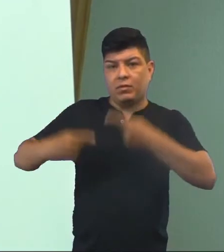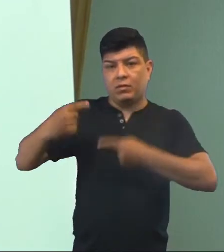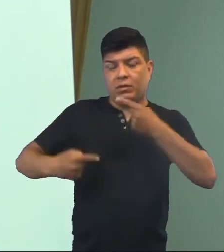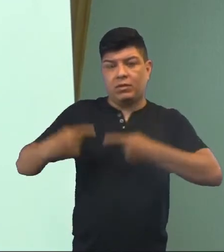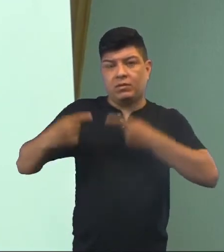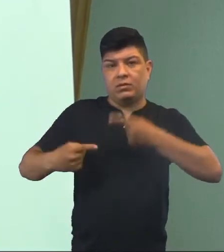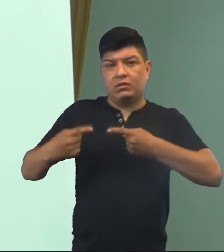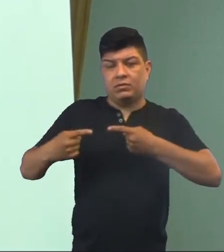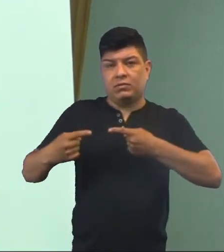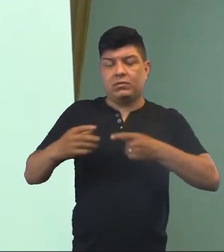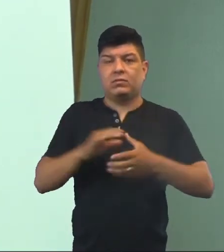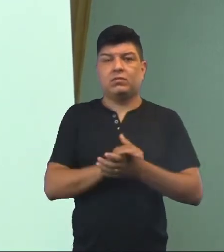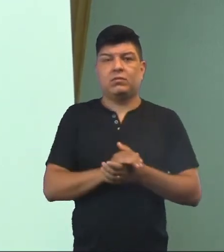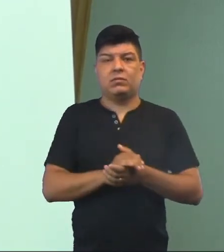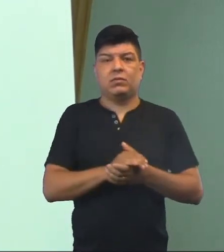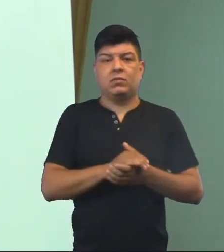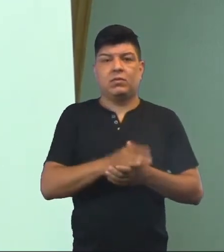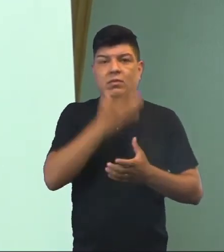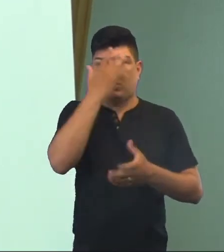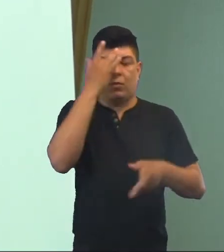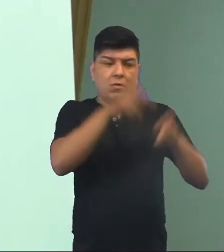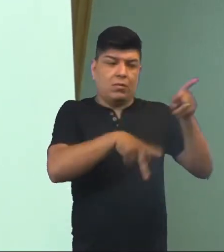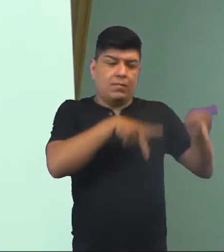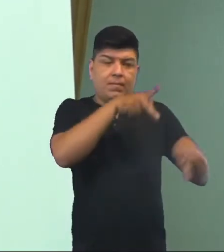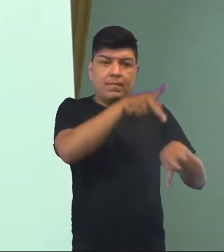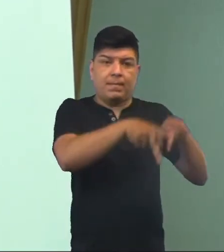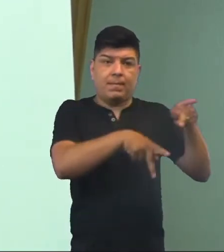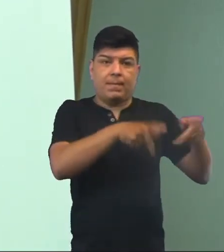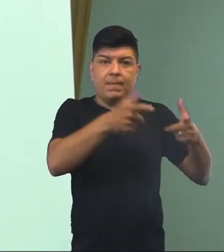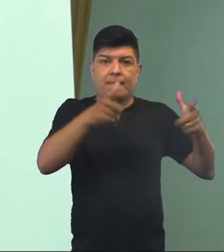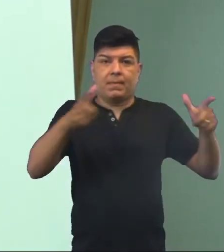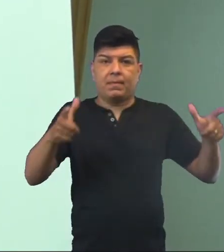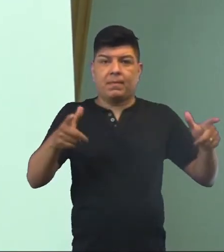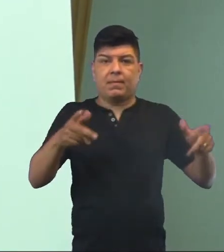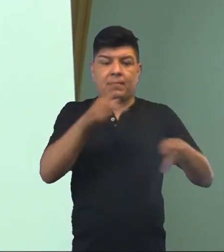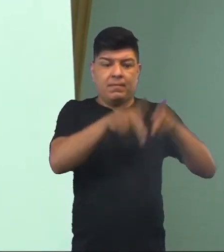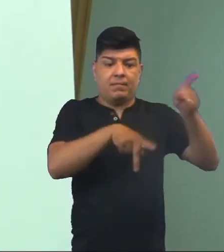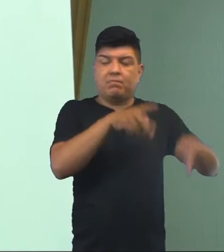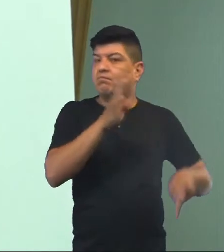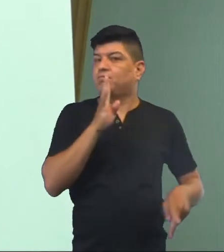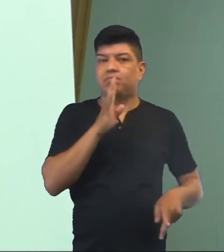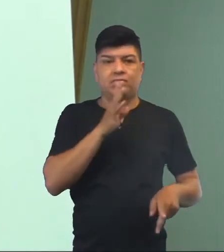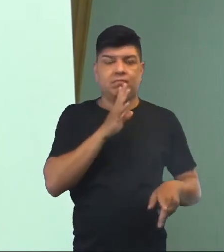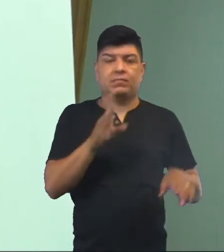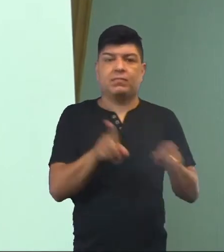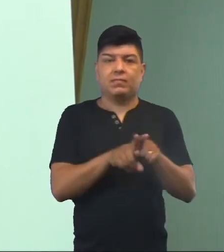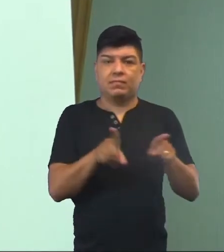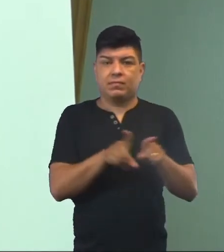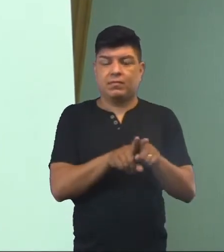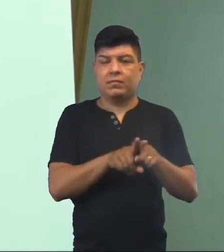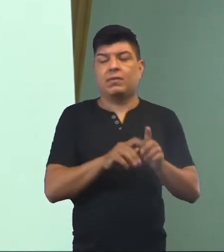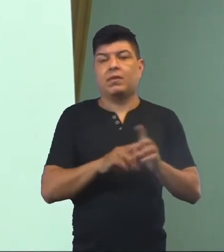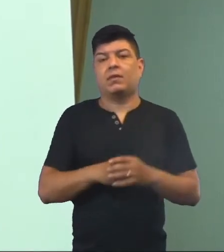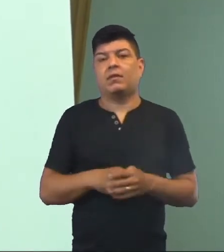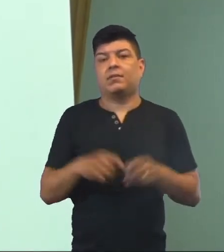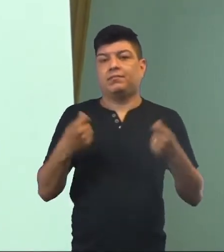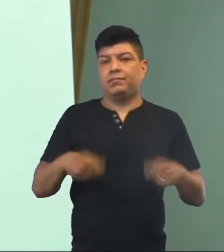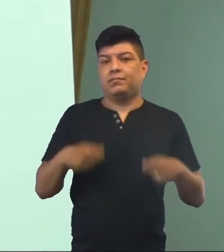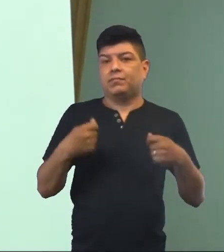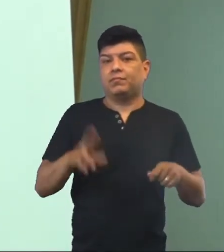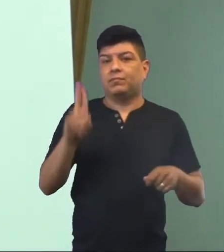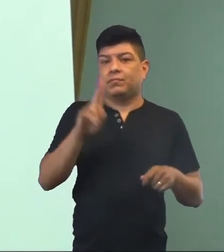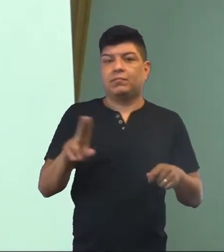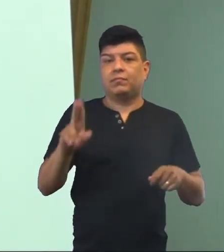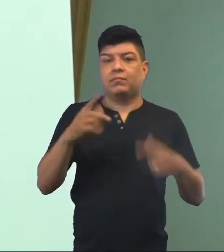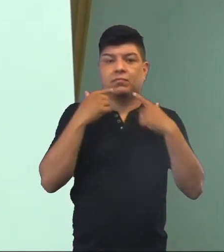políticas, grande público e público desconhecido. Então, eu preciso usar